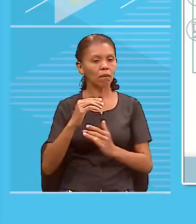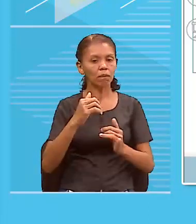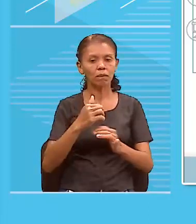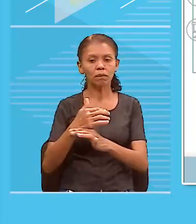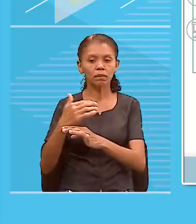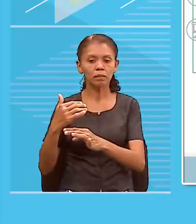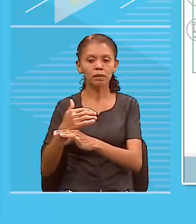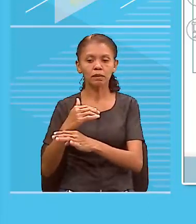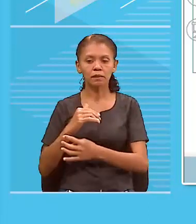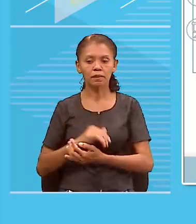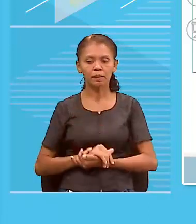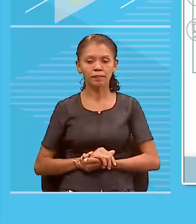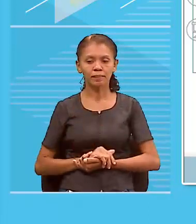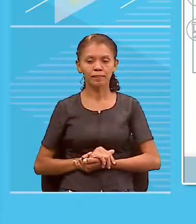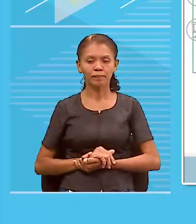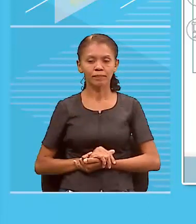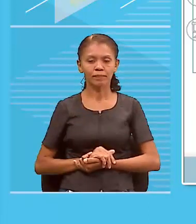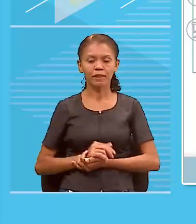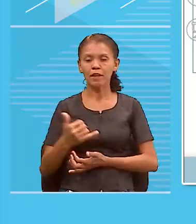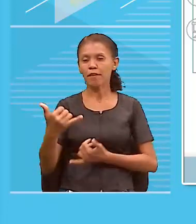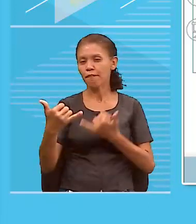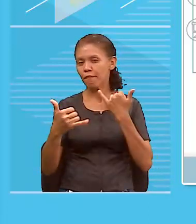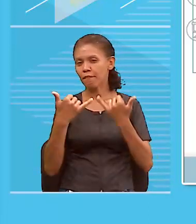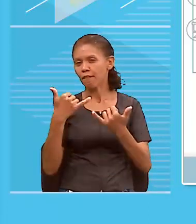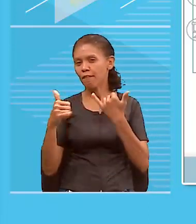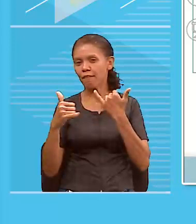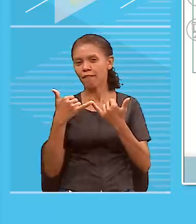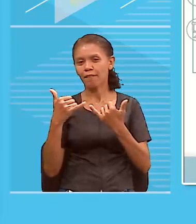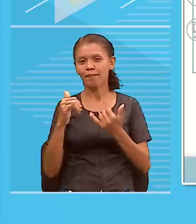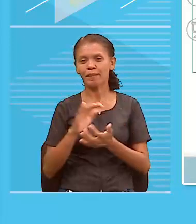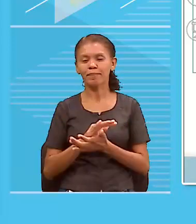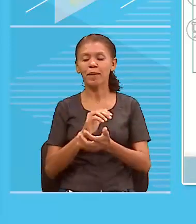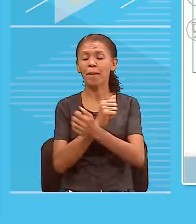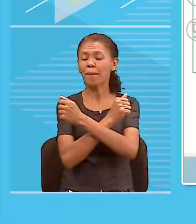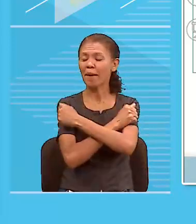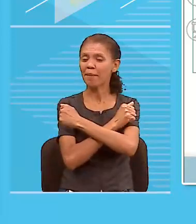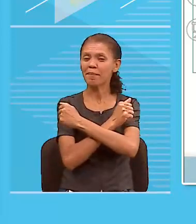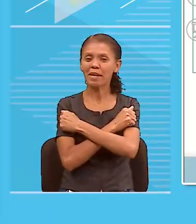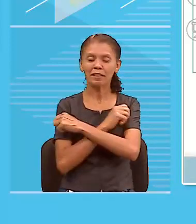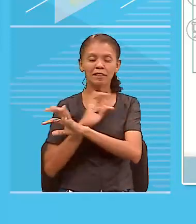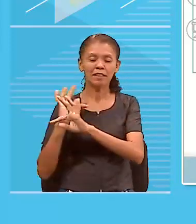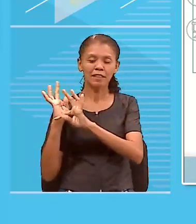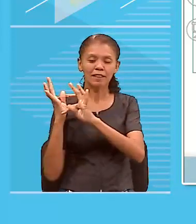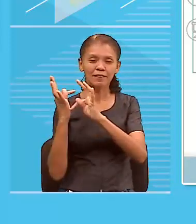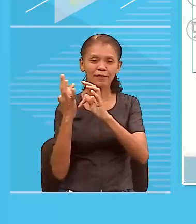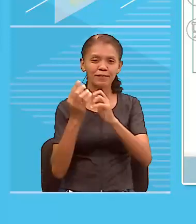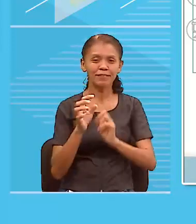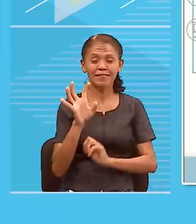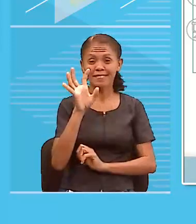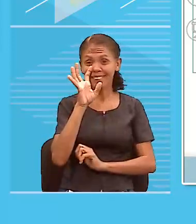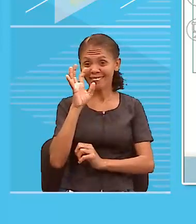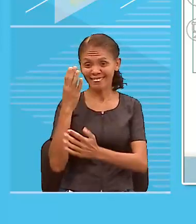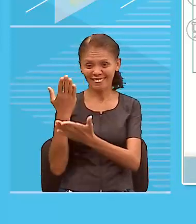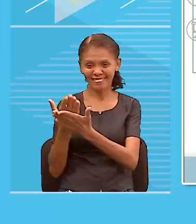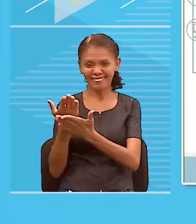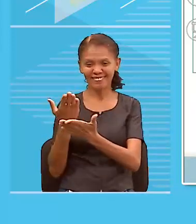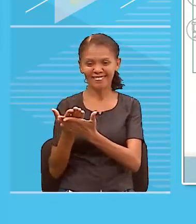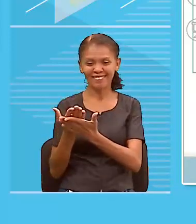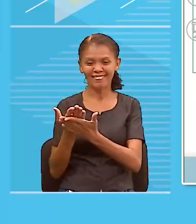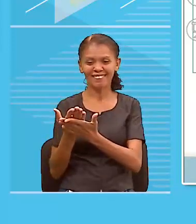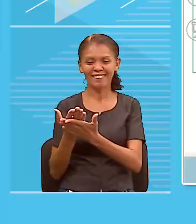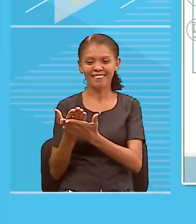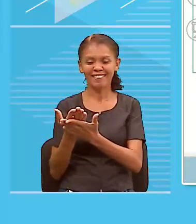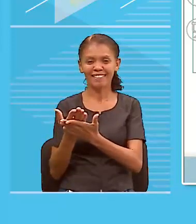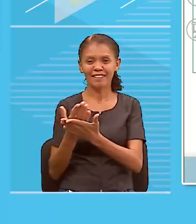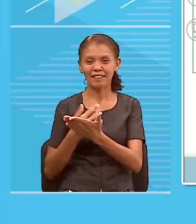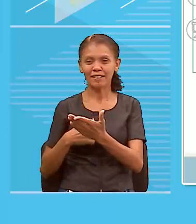pessoal é de Eliseu Martins Qual é o nome da escola um abraço a todos aí que estão nos acompanhando também Miguel Leão Agora na área e